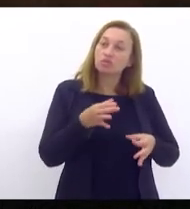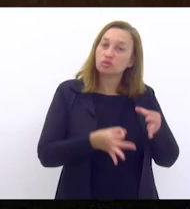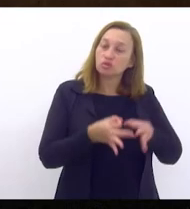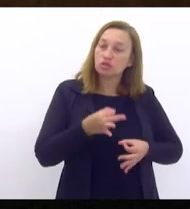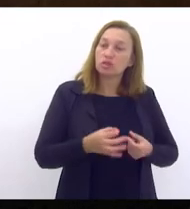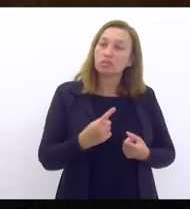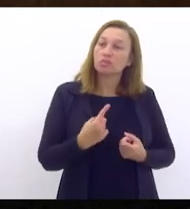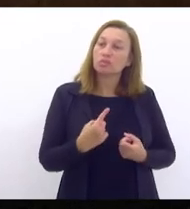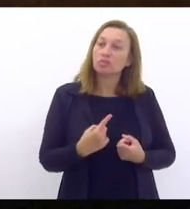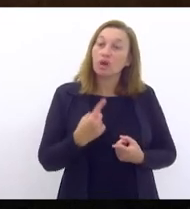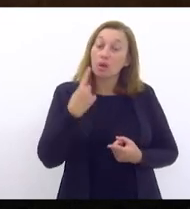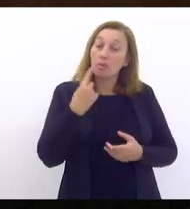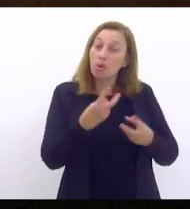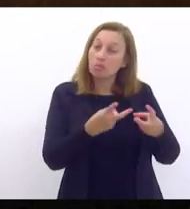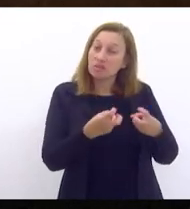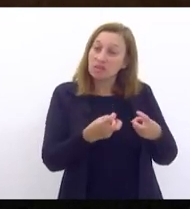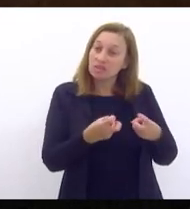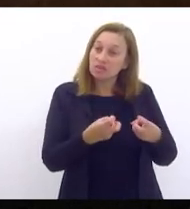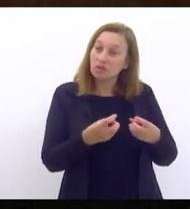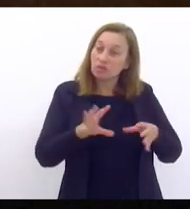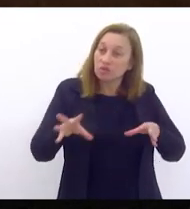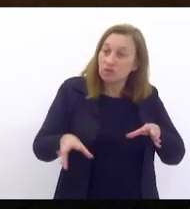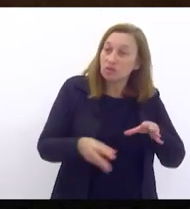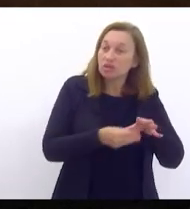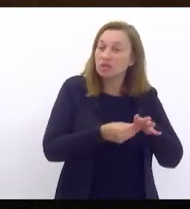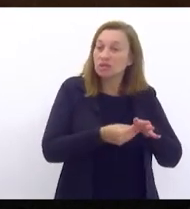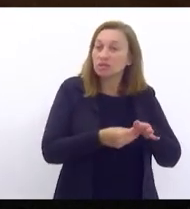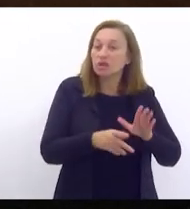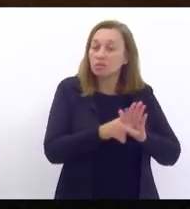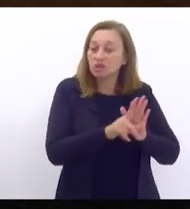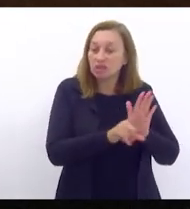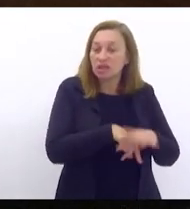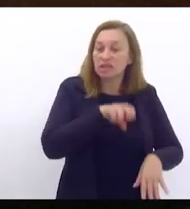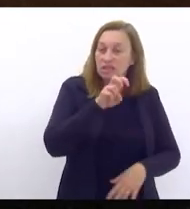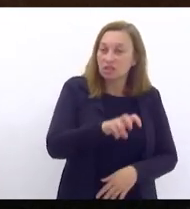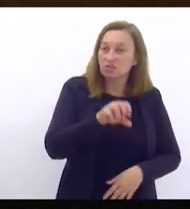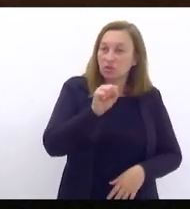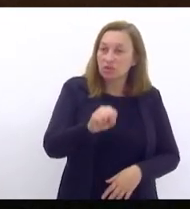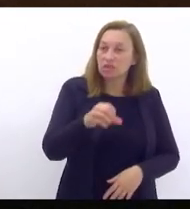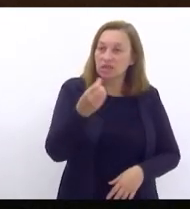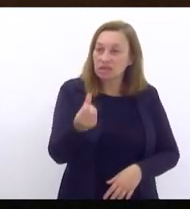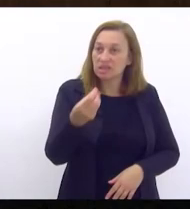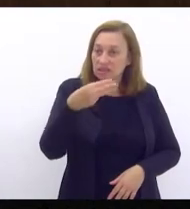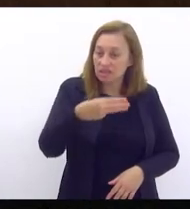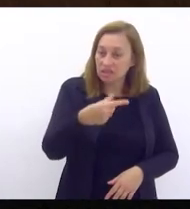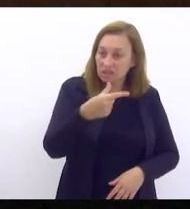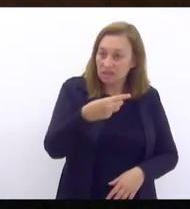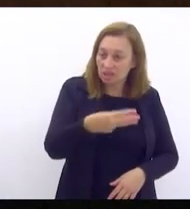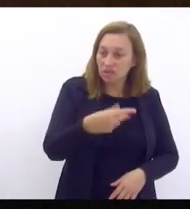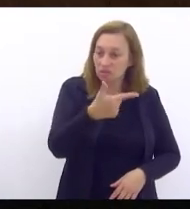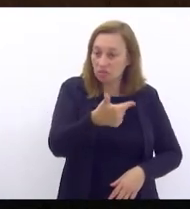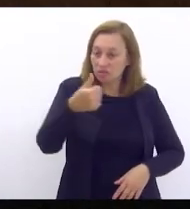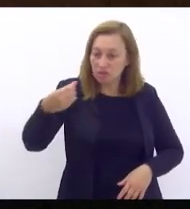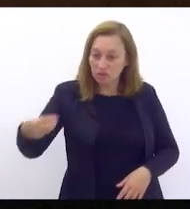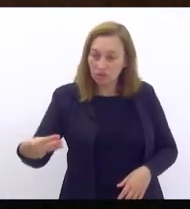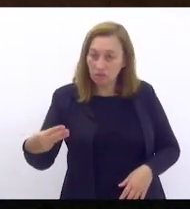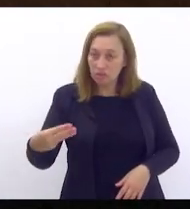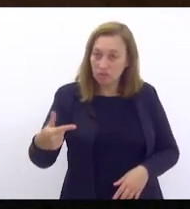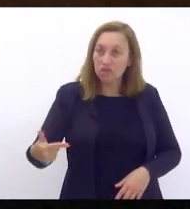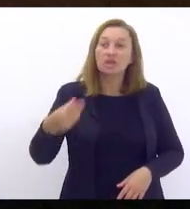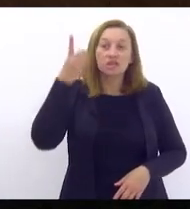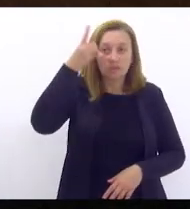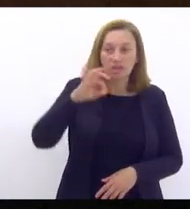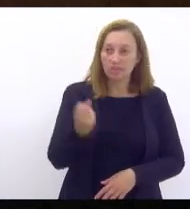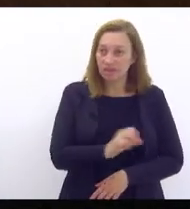Justiça para verificar uma possível anexação ao projeto de lei número 5.863 de 2022, de autoria da deputada